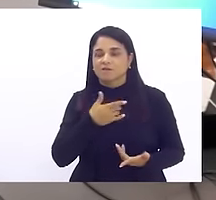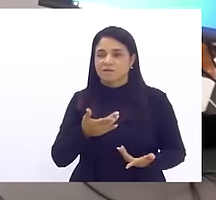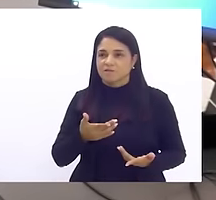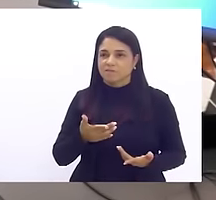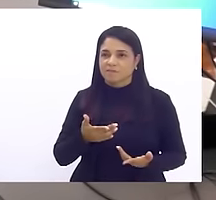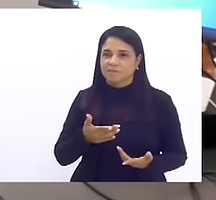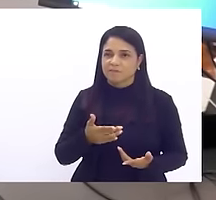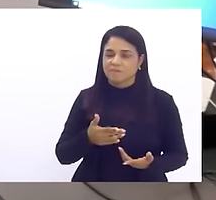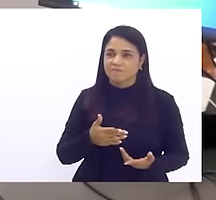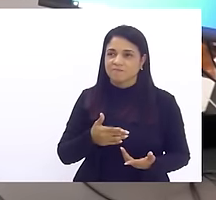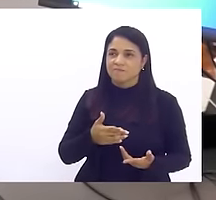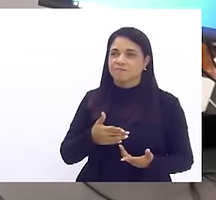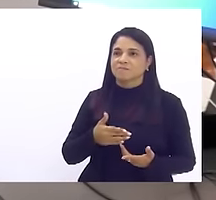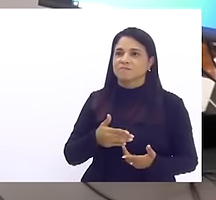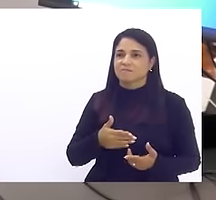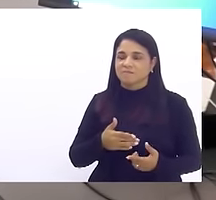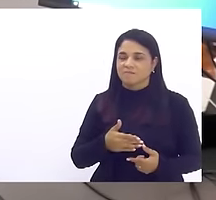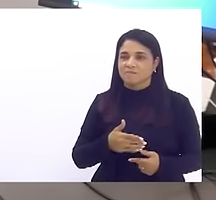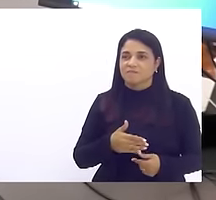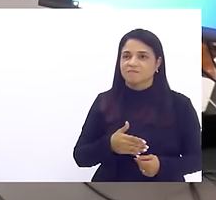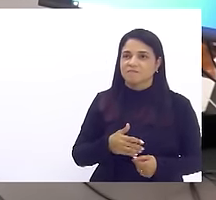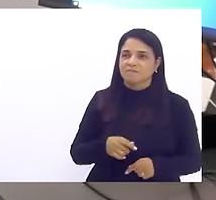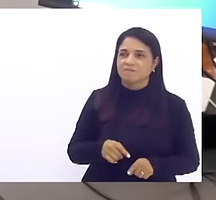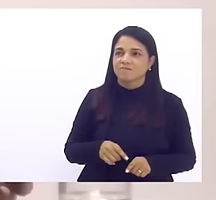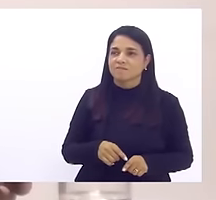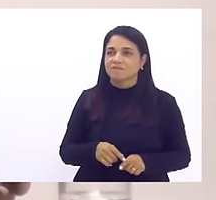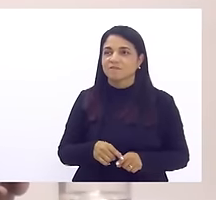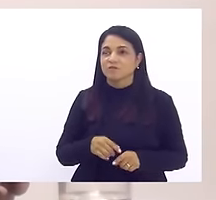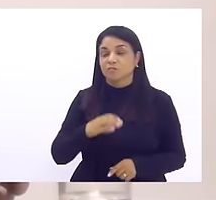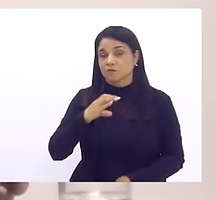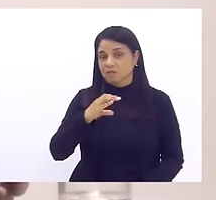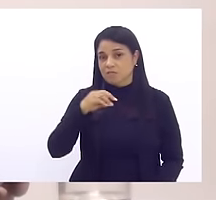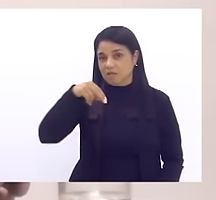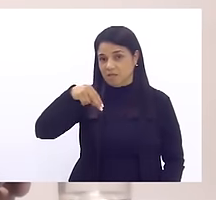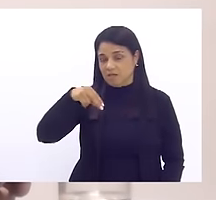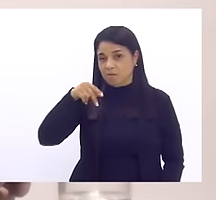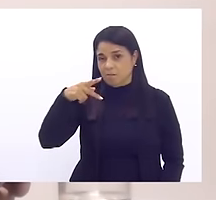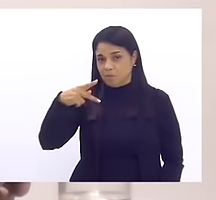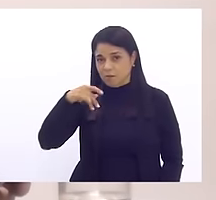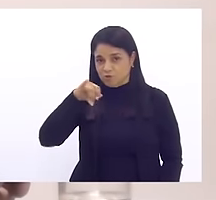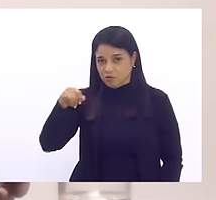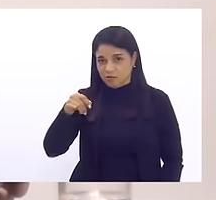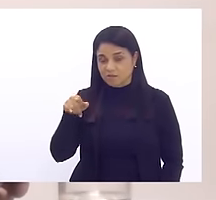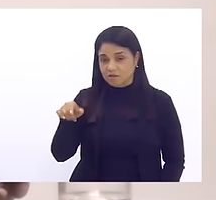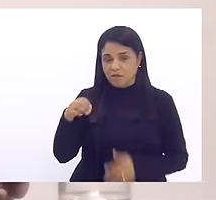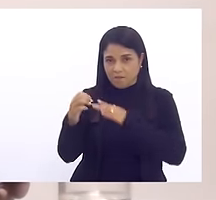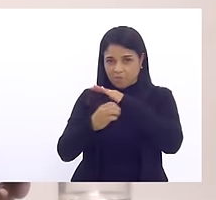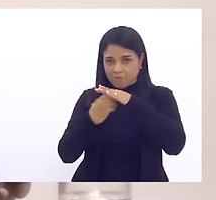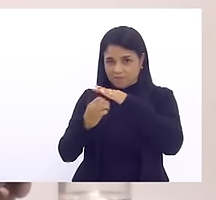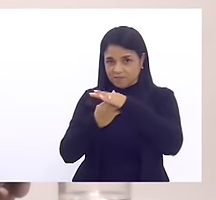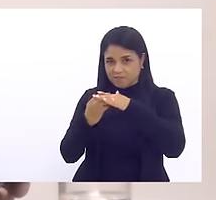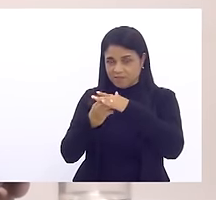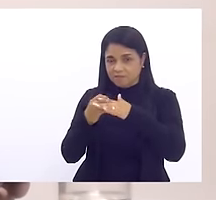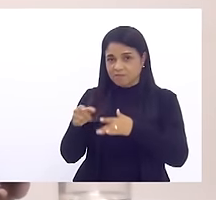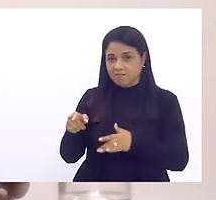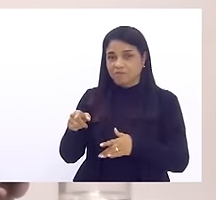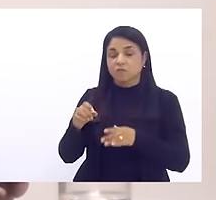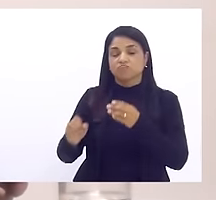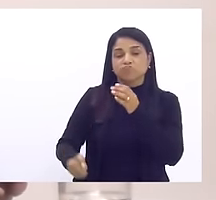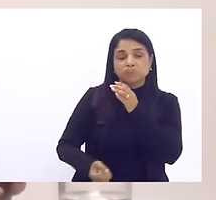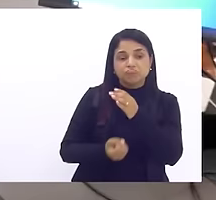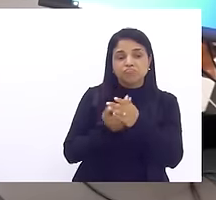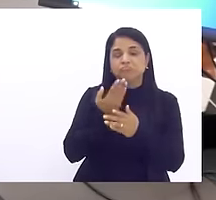a secretaria da mesa eu tô com CNPJ dessa carlex por favor levantar quando foi constituída essa